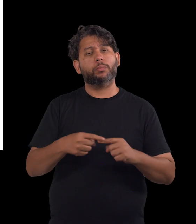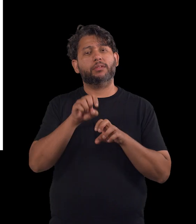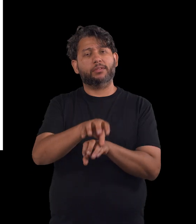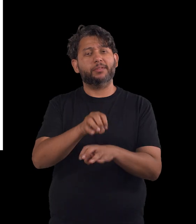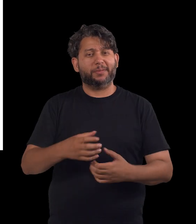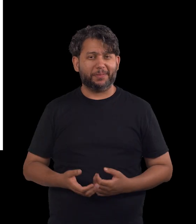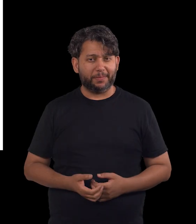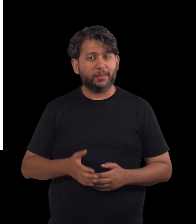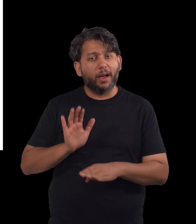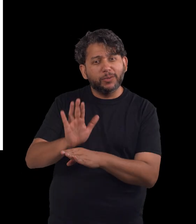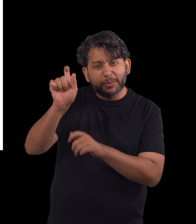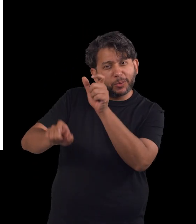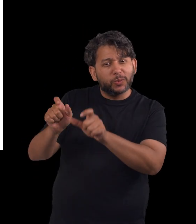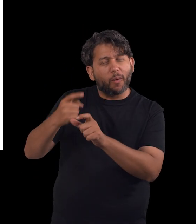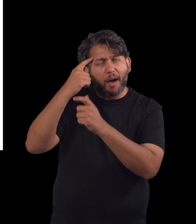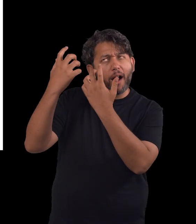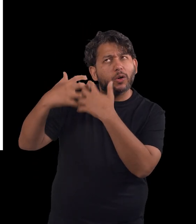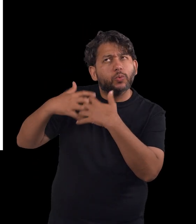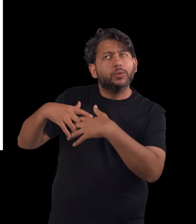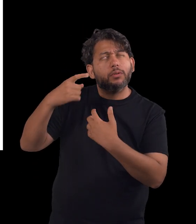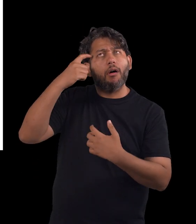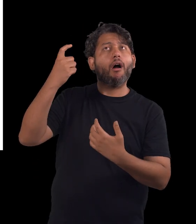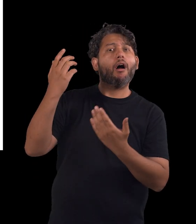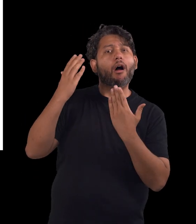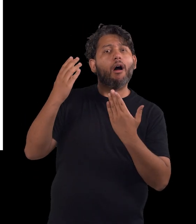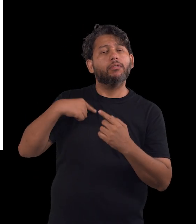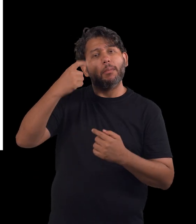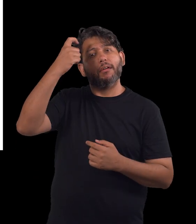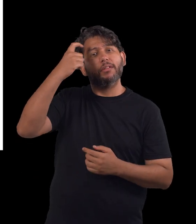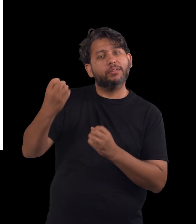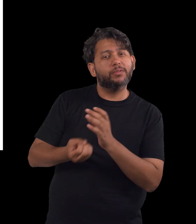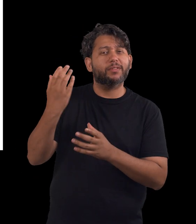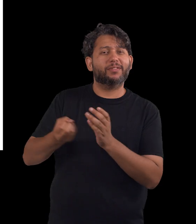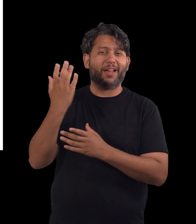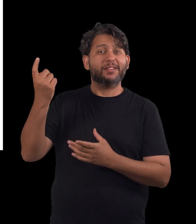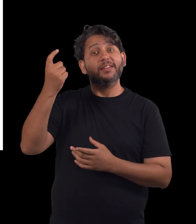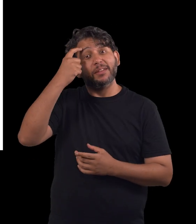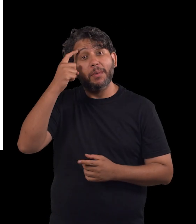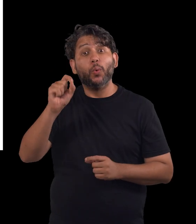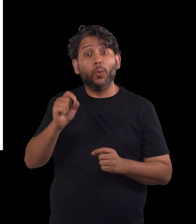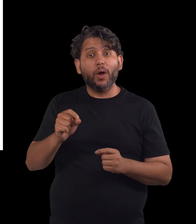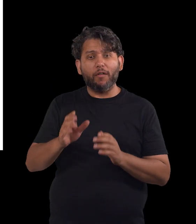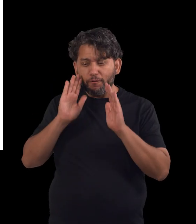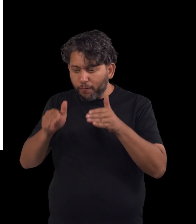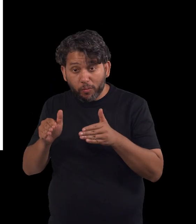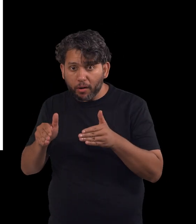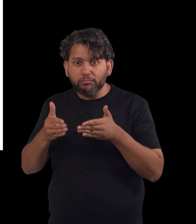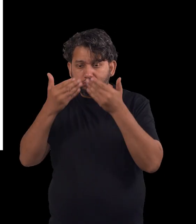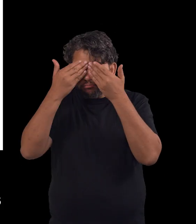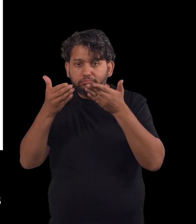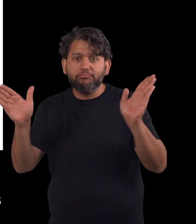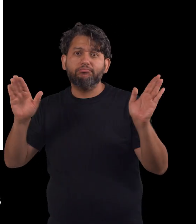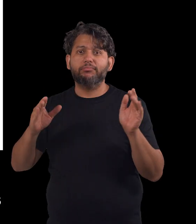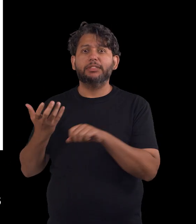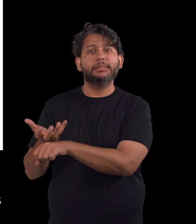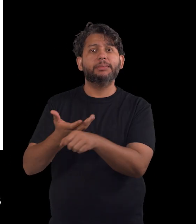inovadoras de ensino, incentivando o raciocínio crítico, a criatividade e o pensamento interdisciplinar.